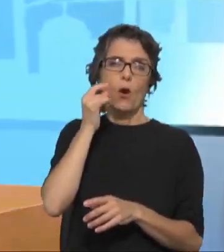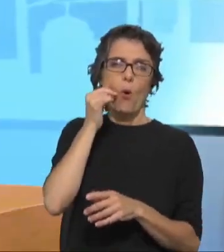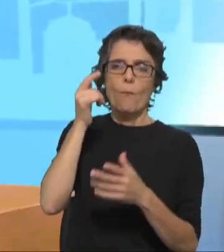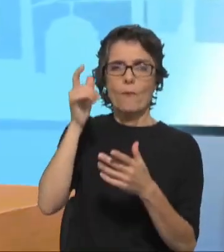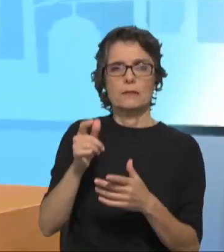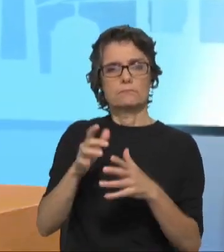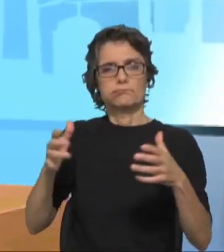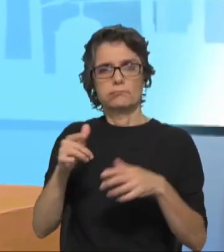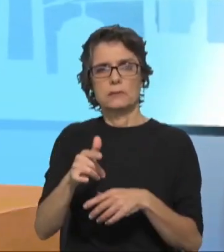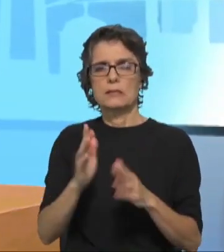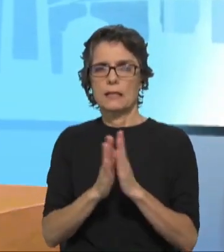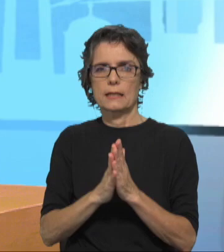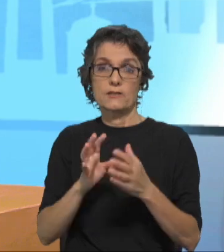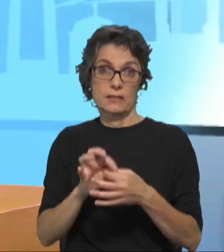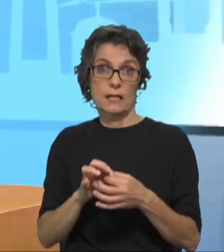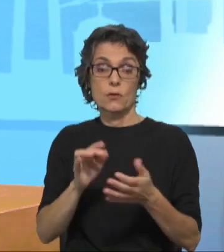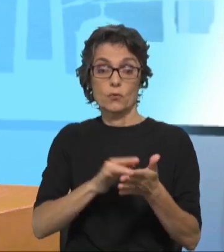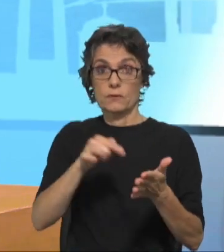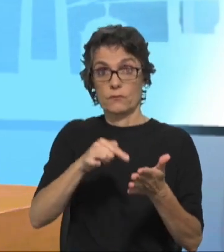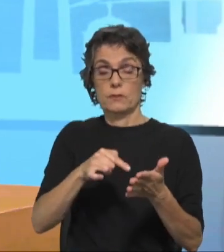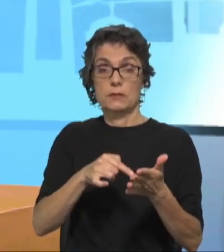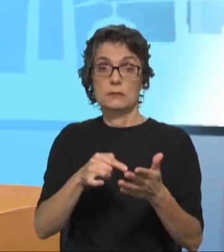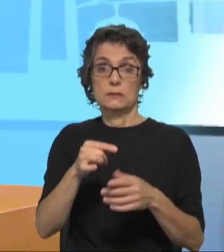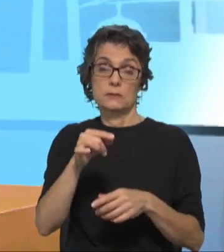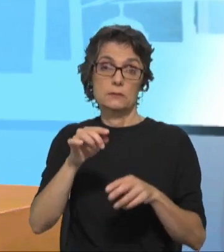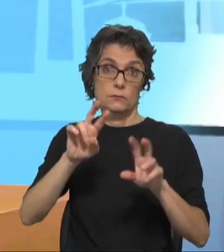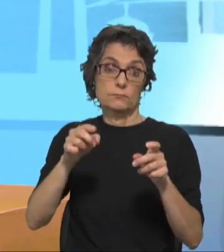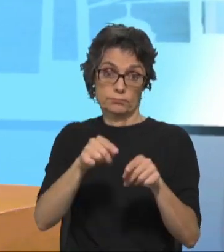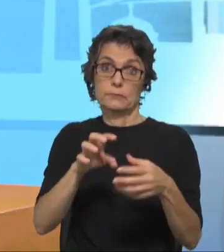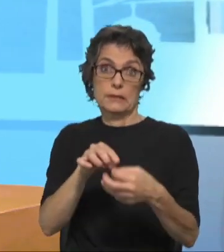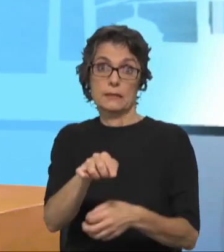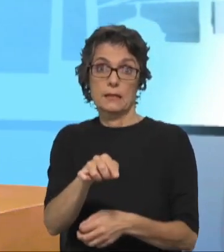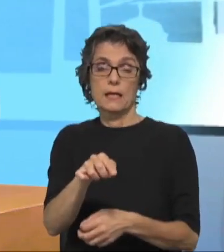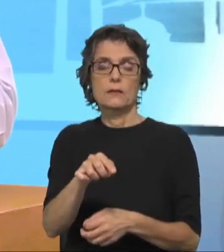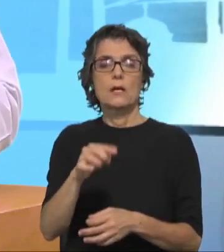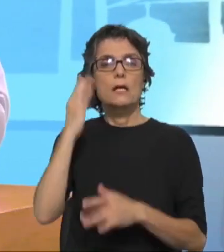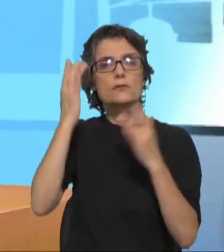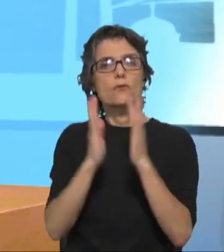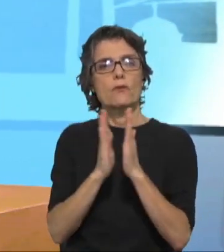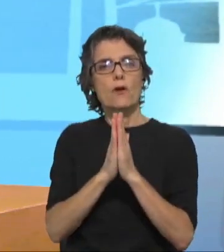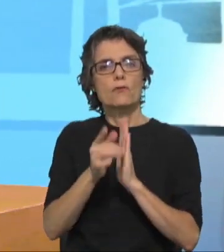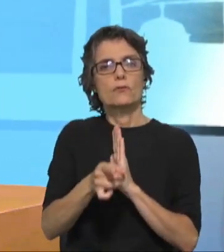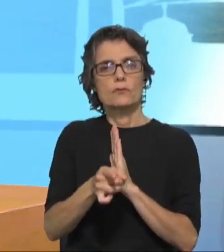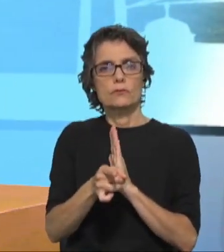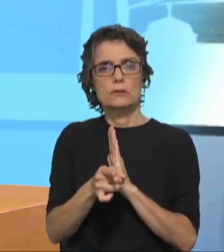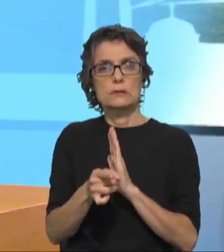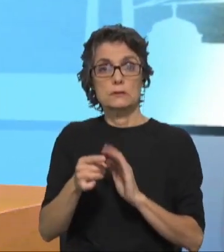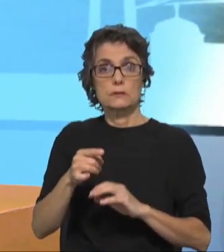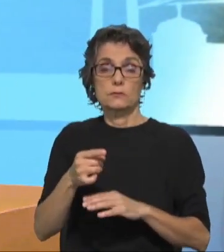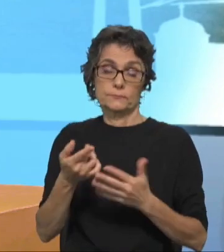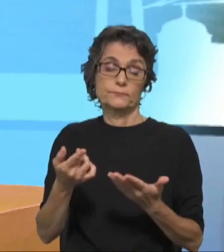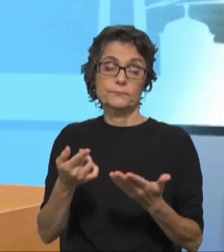este livro debruça-se essencialmente sobre o pensamento de Urso de Baltazar, que é um teólogo que não é de todo do passado, ainda que já não